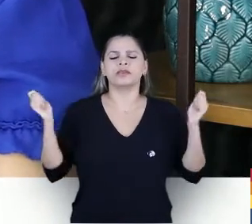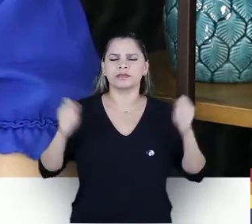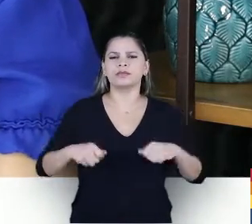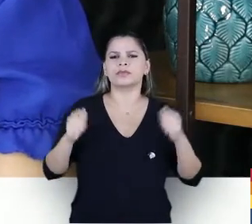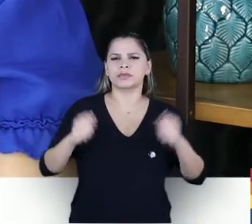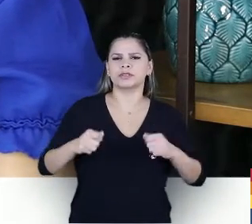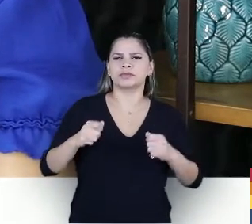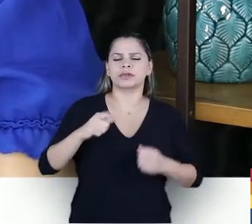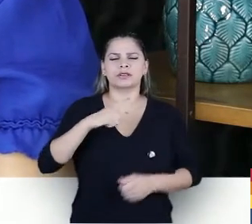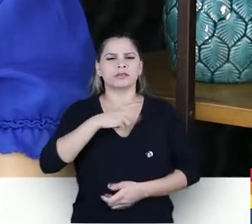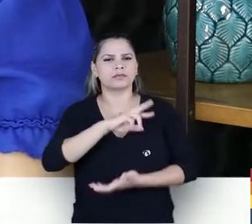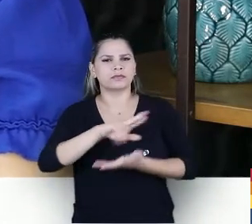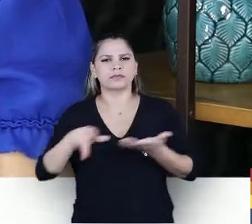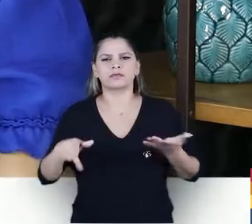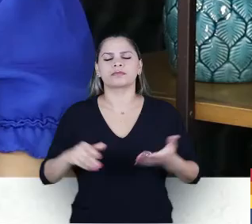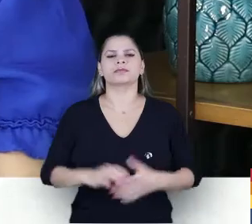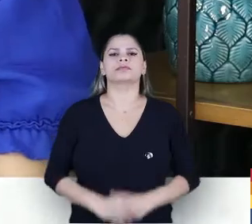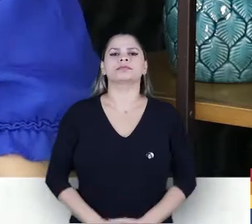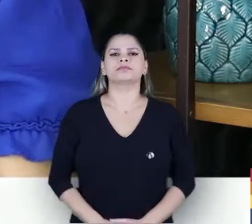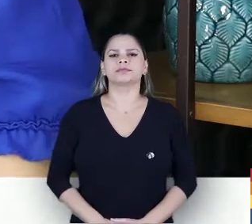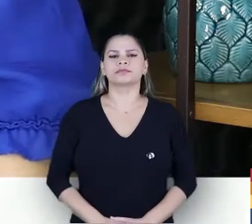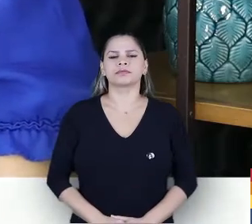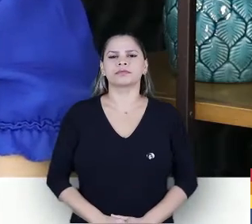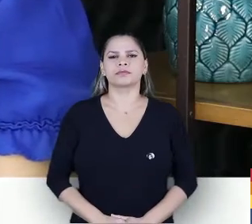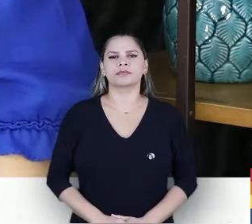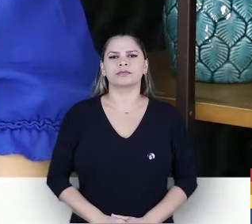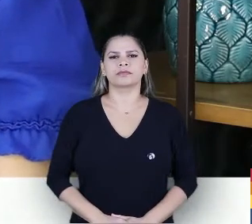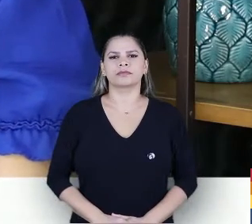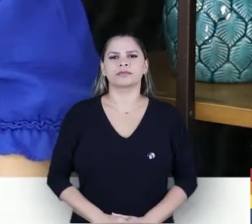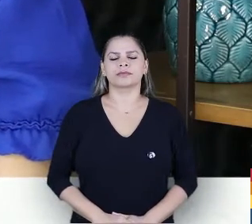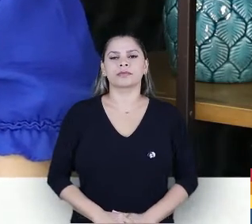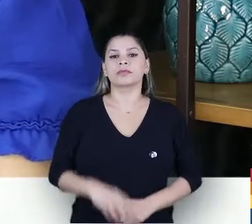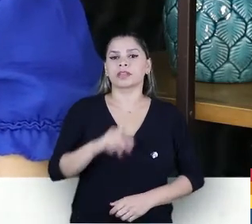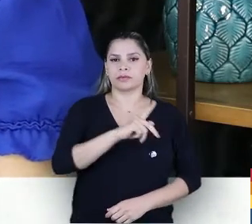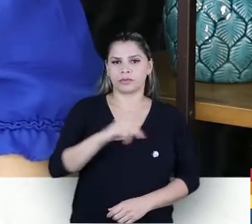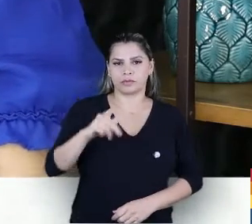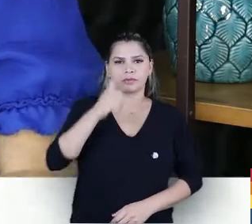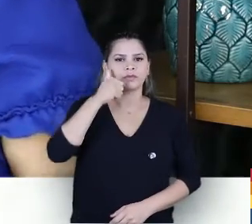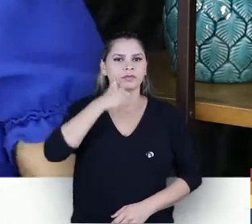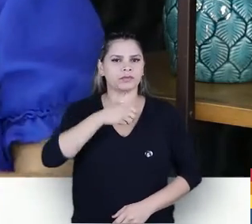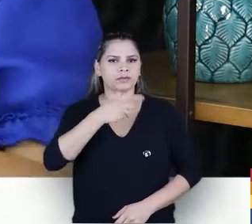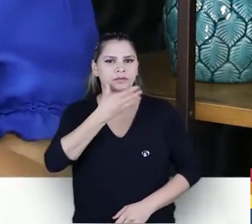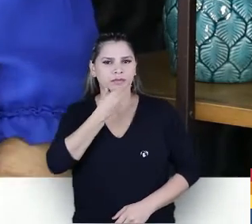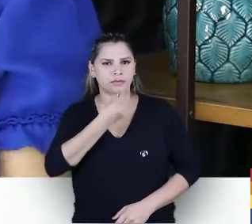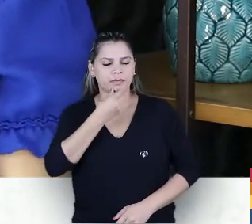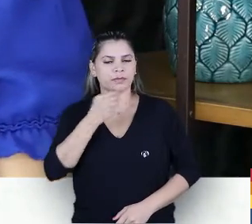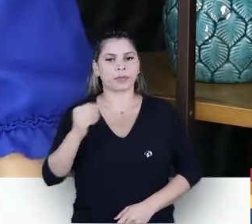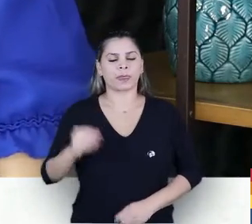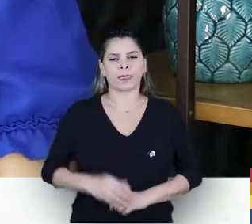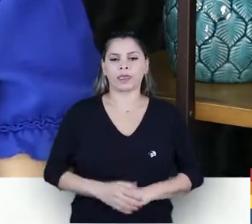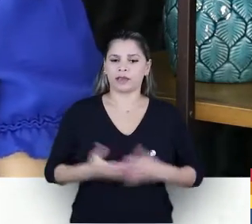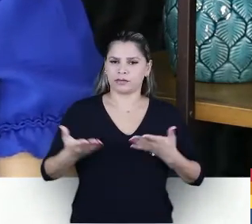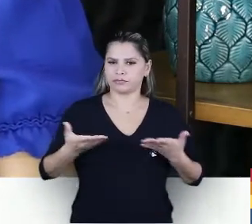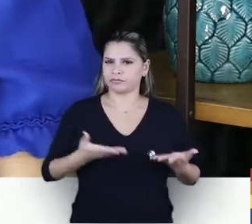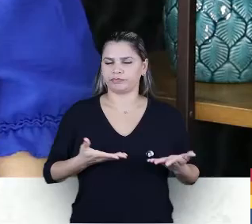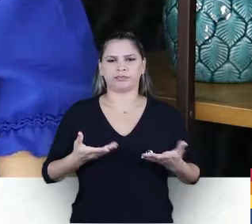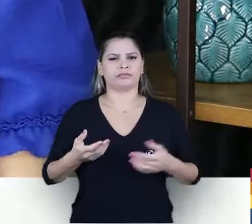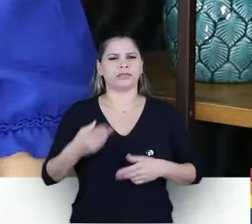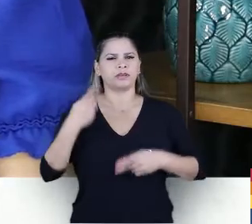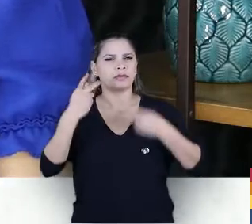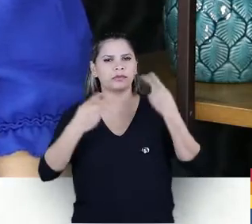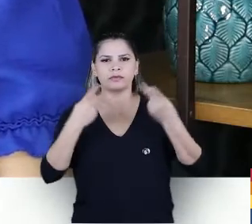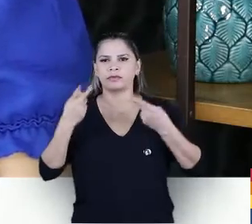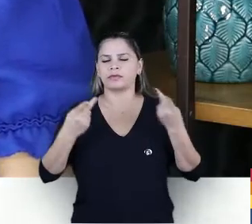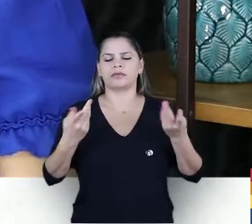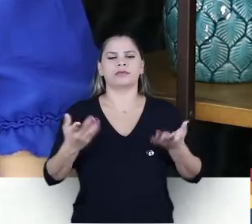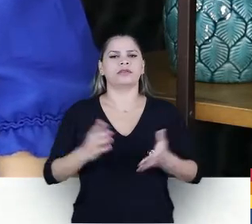fala muito breve, mas assim, uma fala que eu espero ajudar os